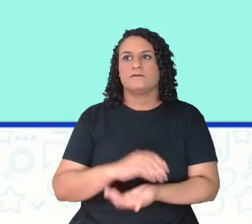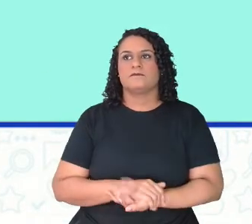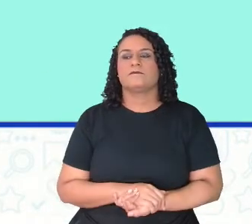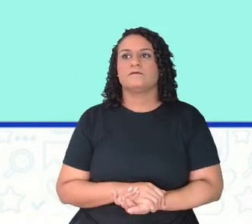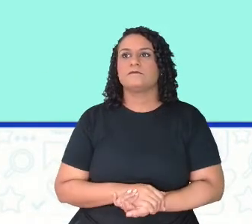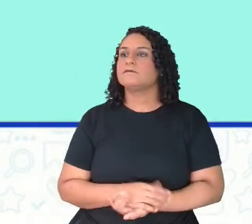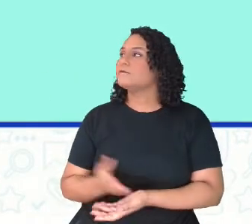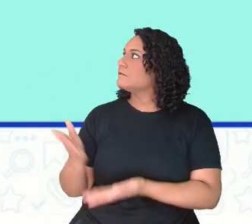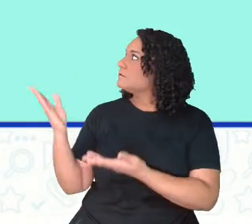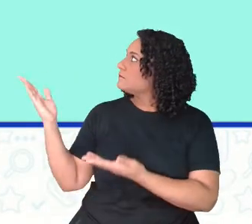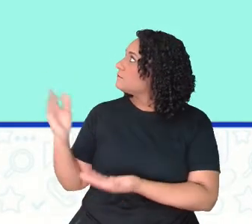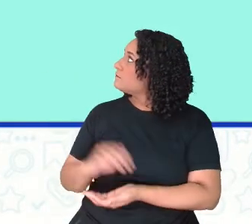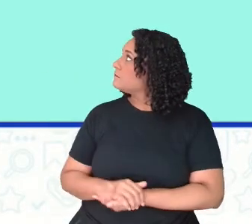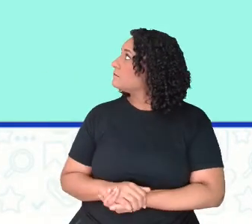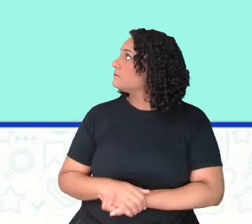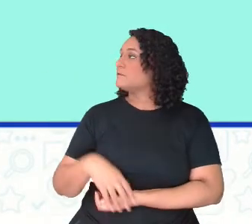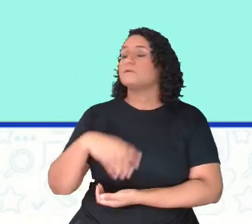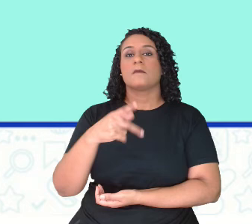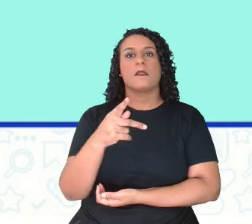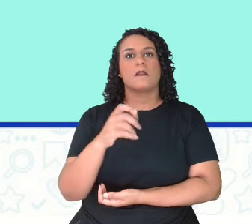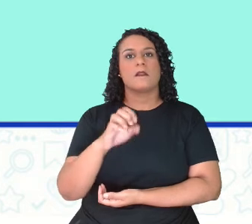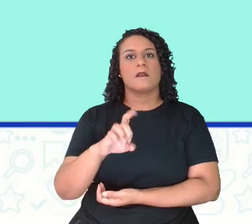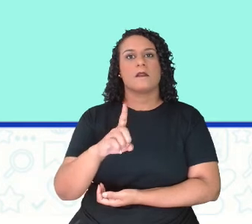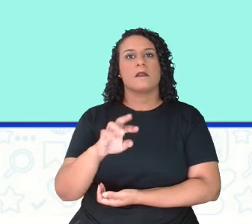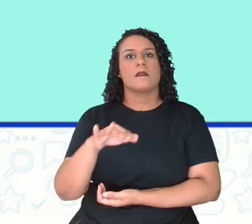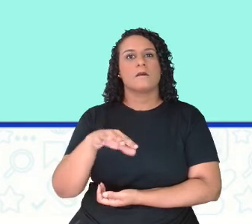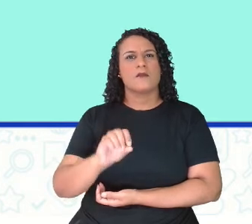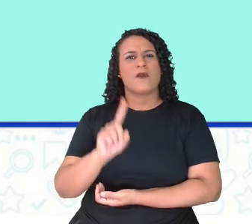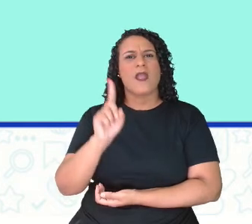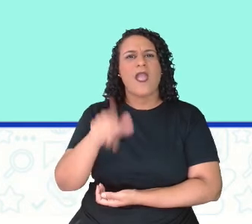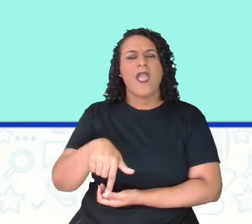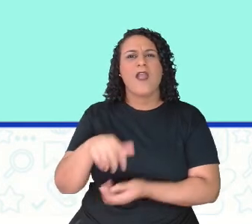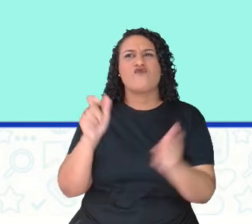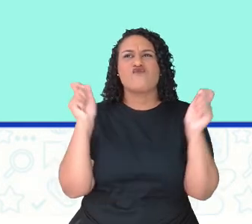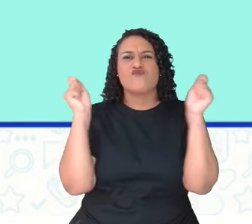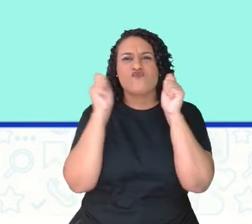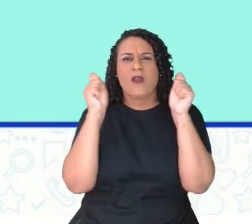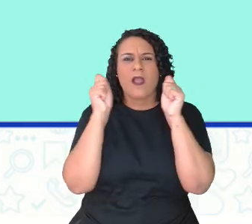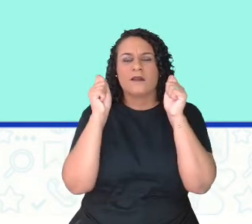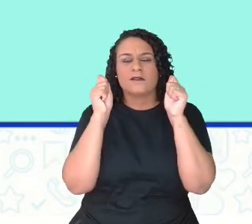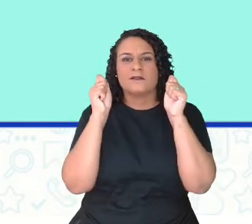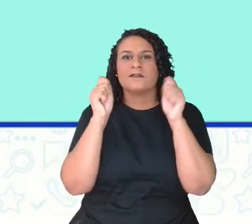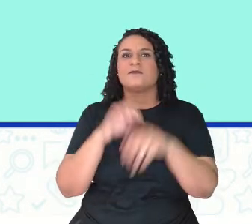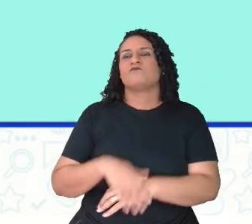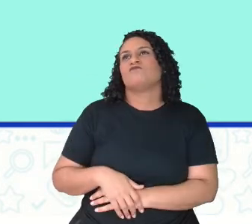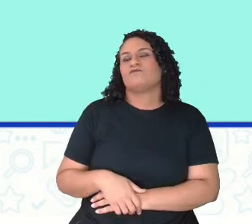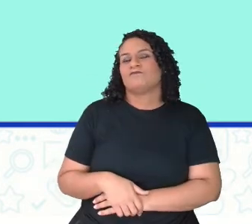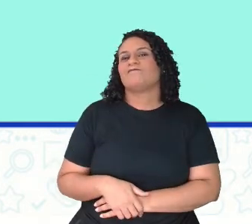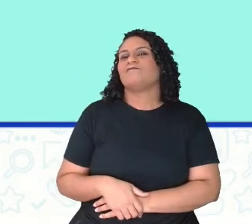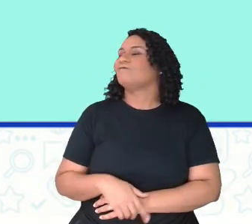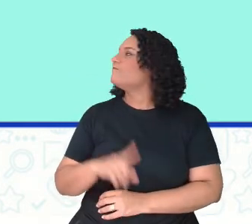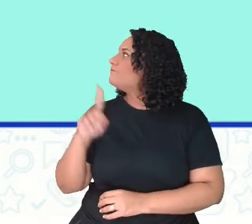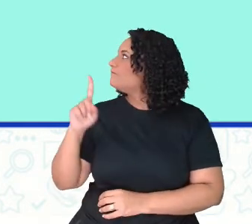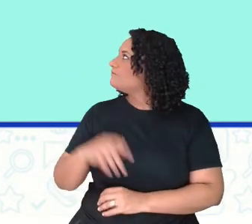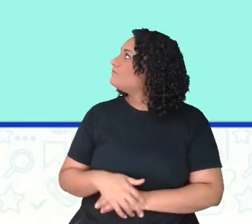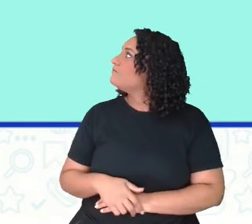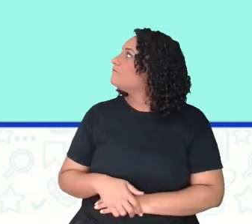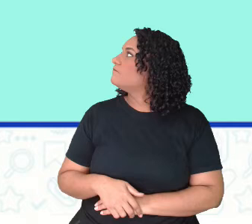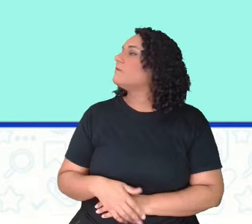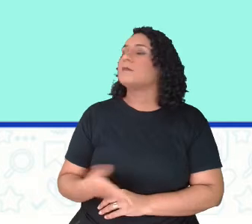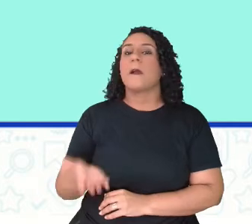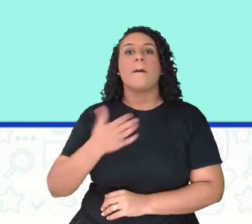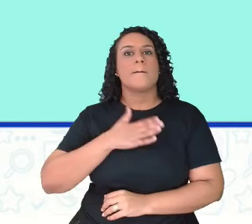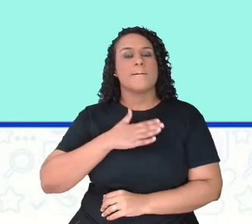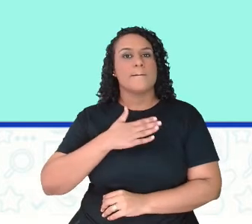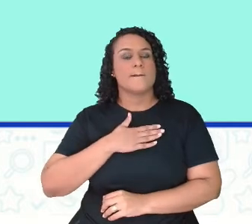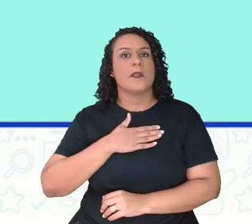E esse outro aqui, Pedrinho, é um gatinho, não é? Quando falamos isso, não é? Eu tenho um sobrinho Pedrinho,